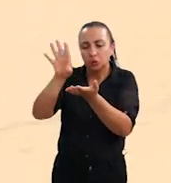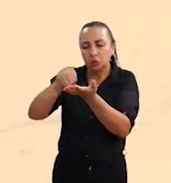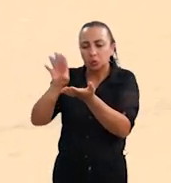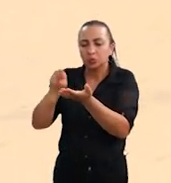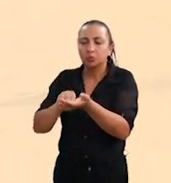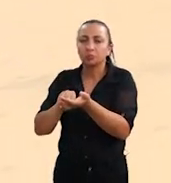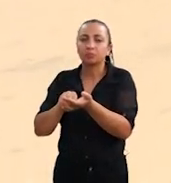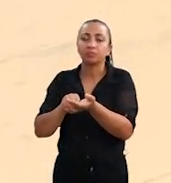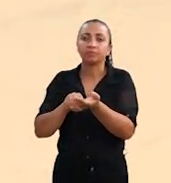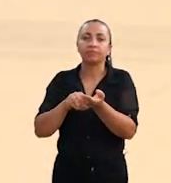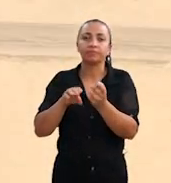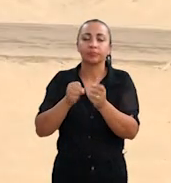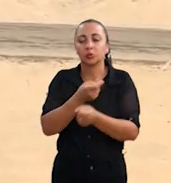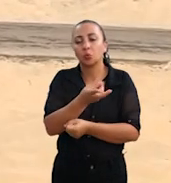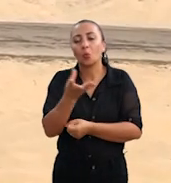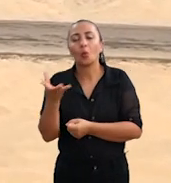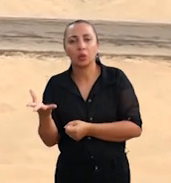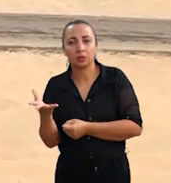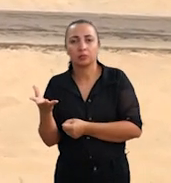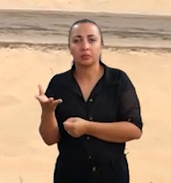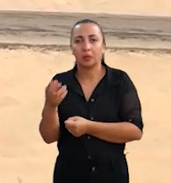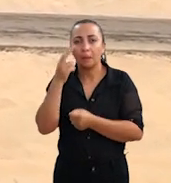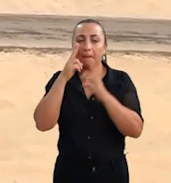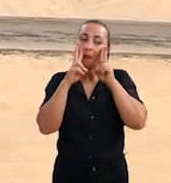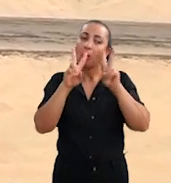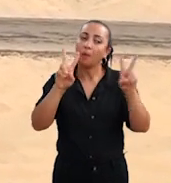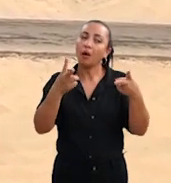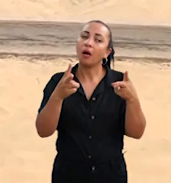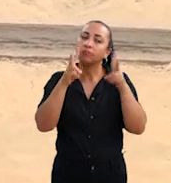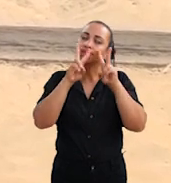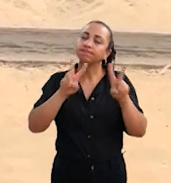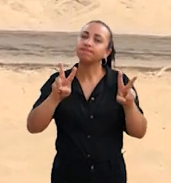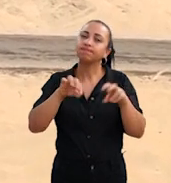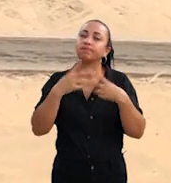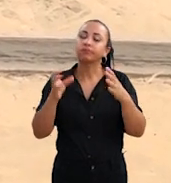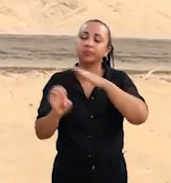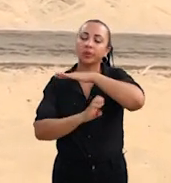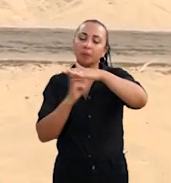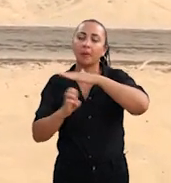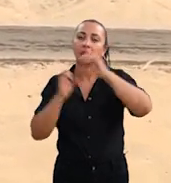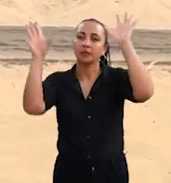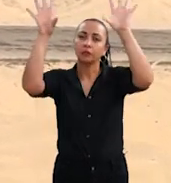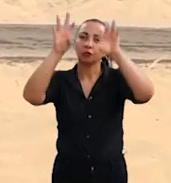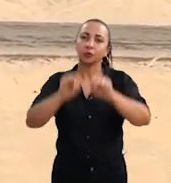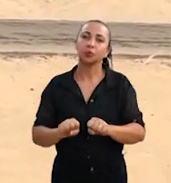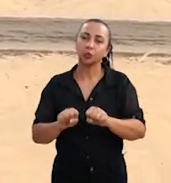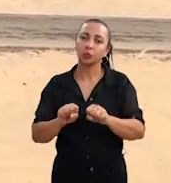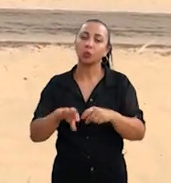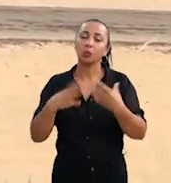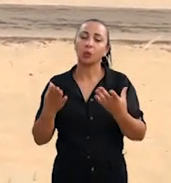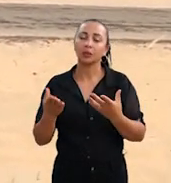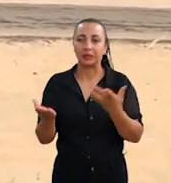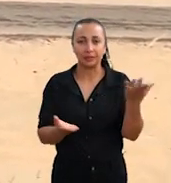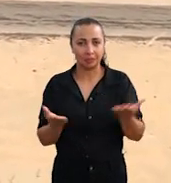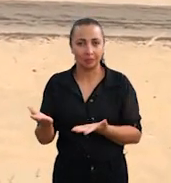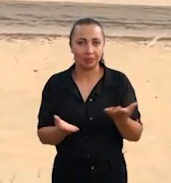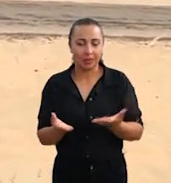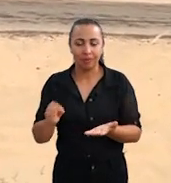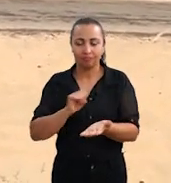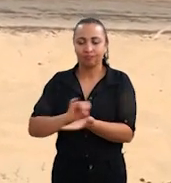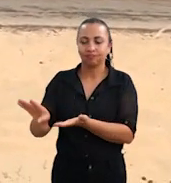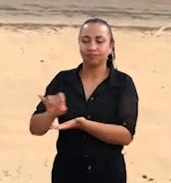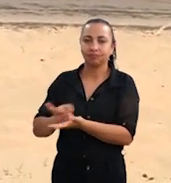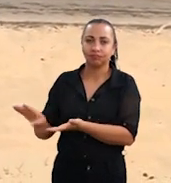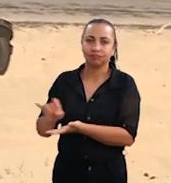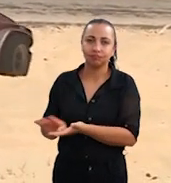um levantamento de dados quantitativos para observar então quantas empresas e quantos empregos haviam no setor de